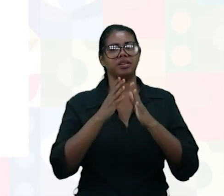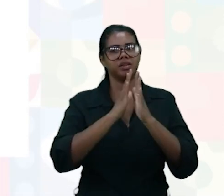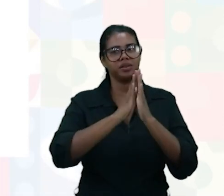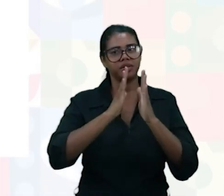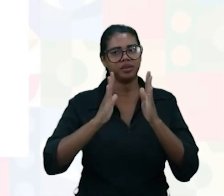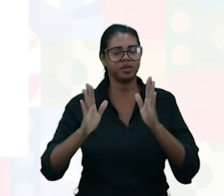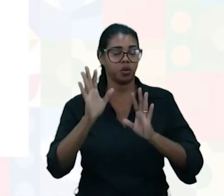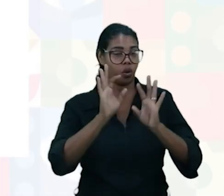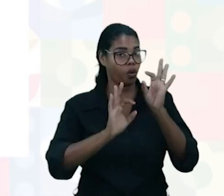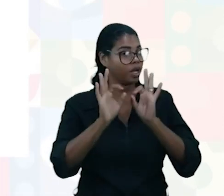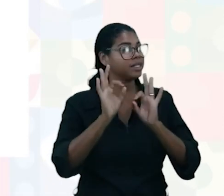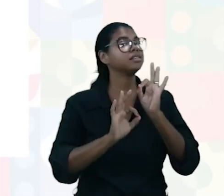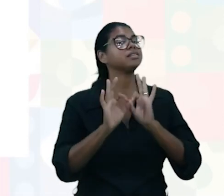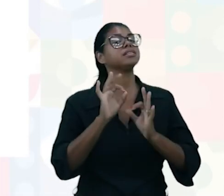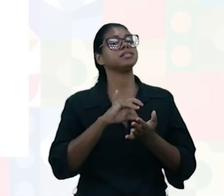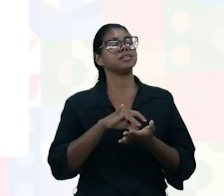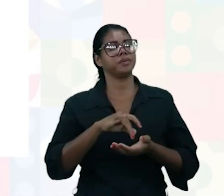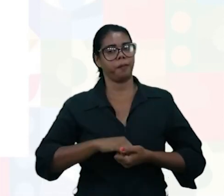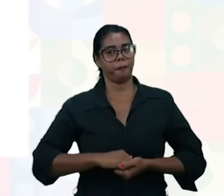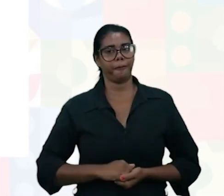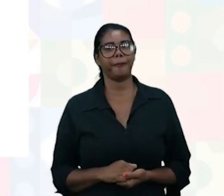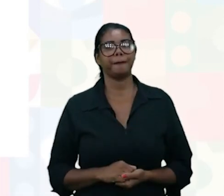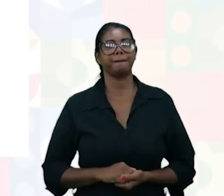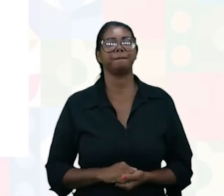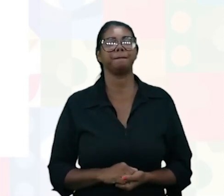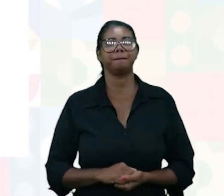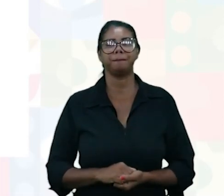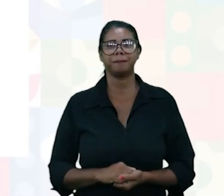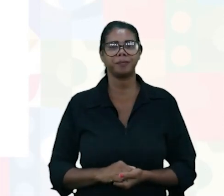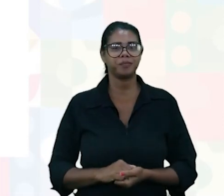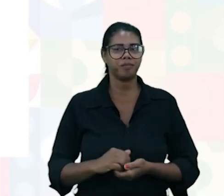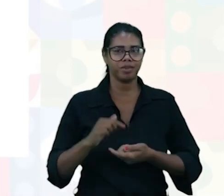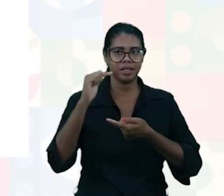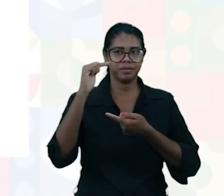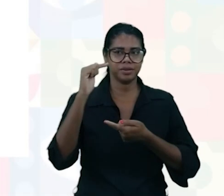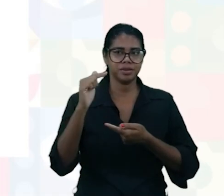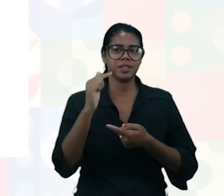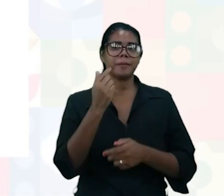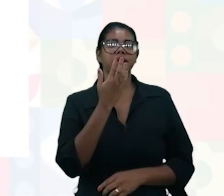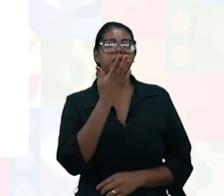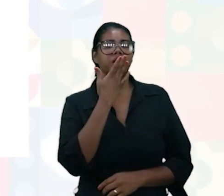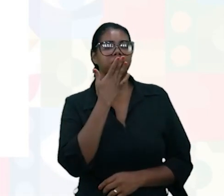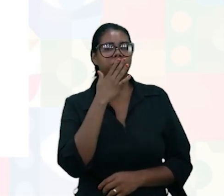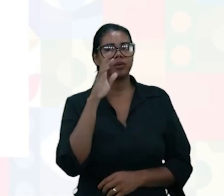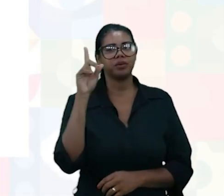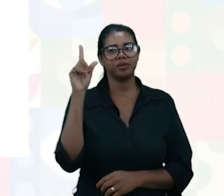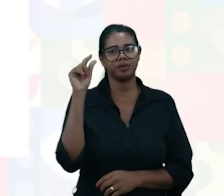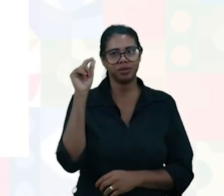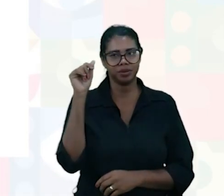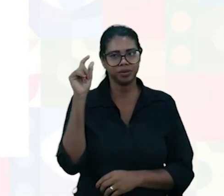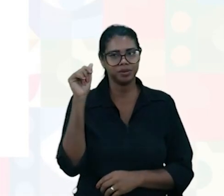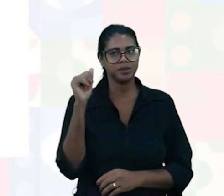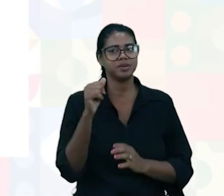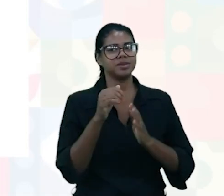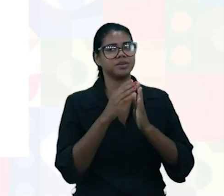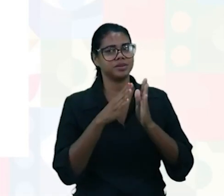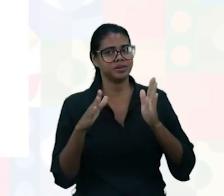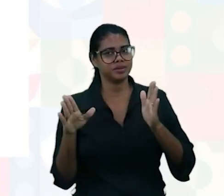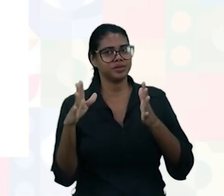tudo isso tem uma organização, por marca, por tamanho, por preço. Isso é uma forma de classificação também, tá certo?